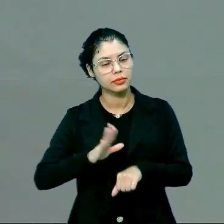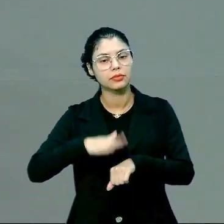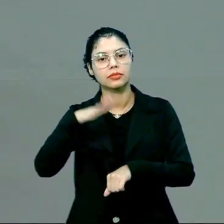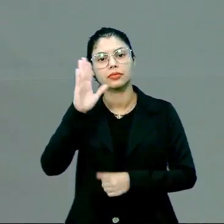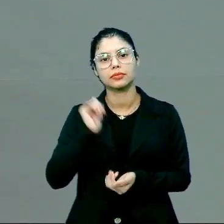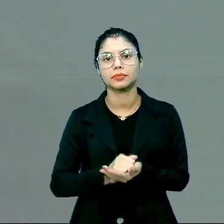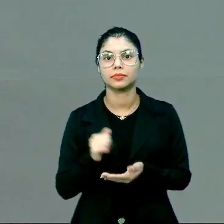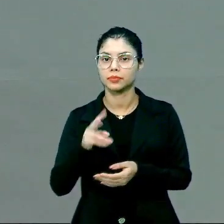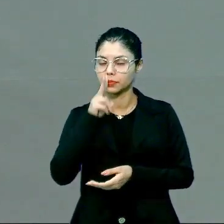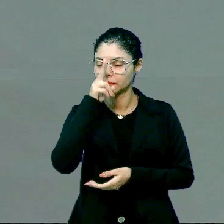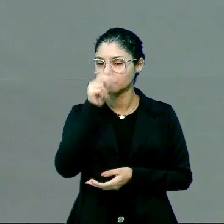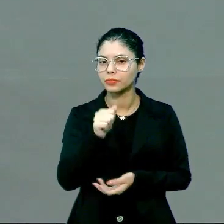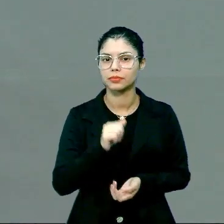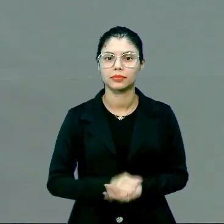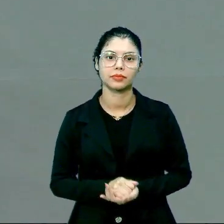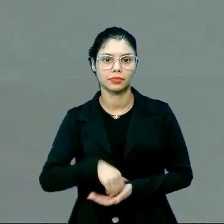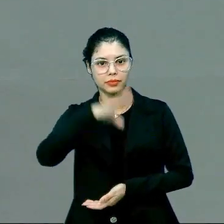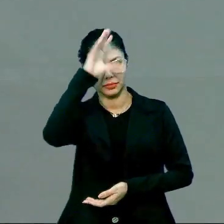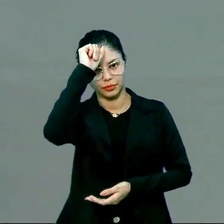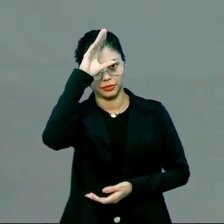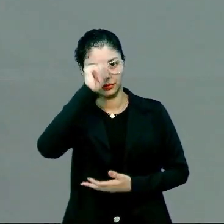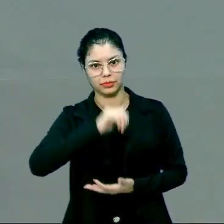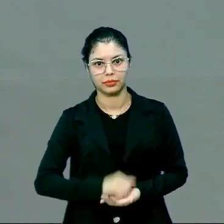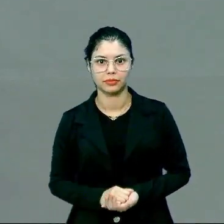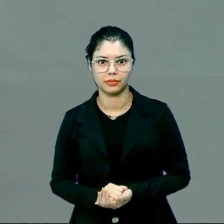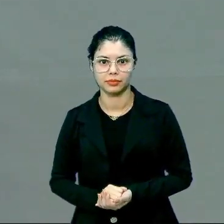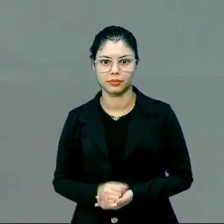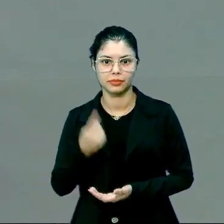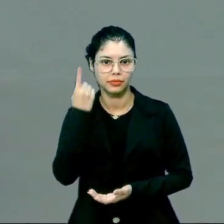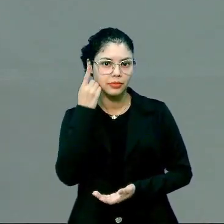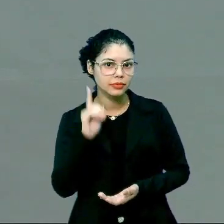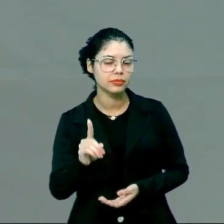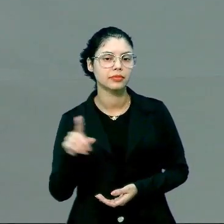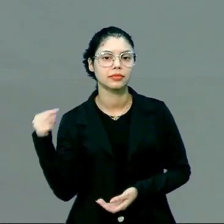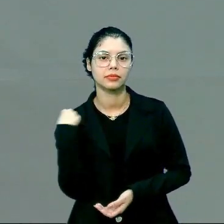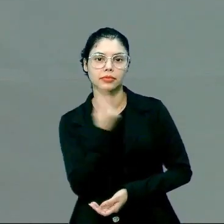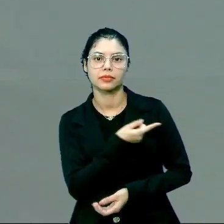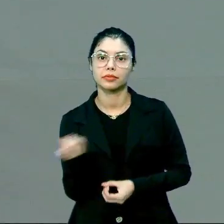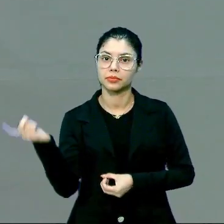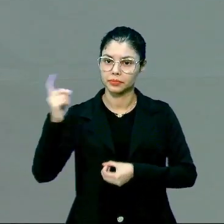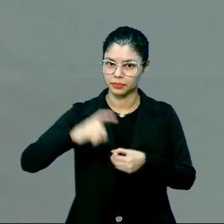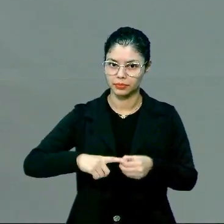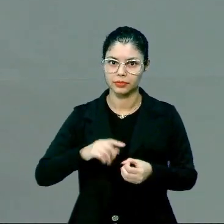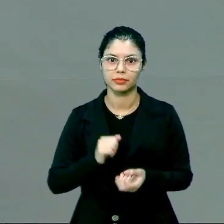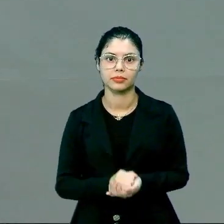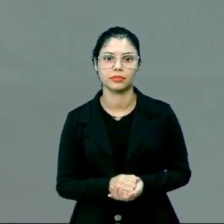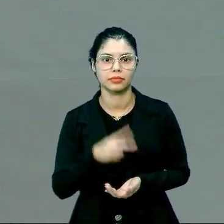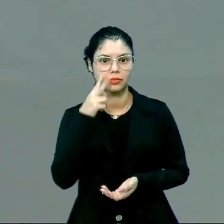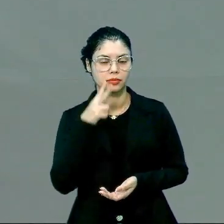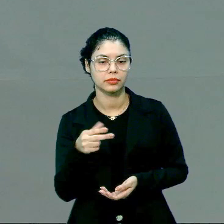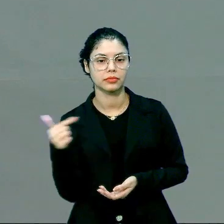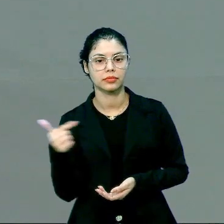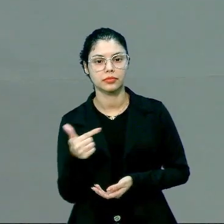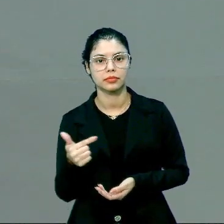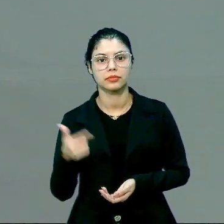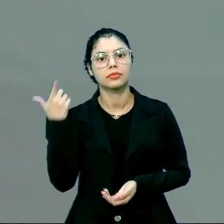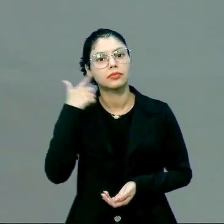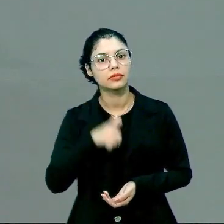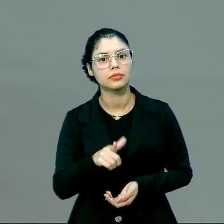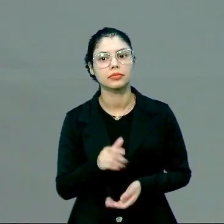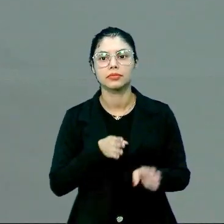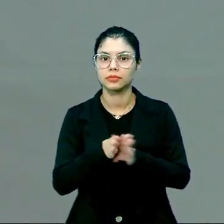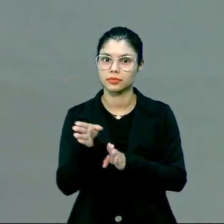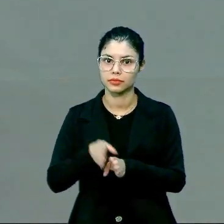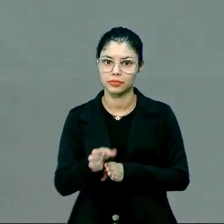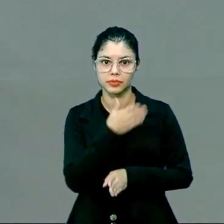mais fortalecer o nosso conhecimento, uma vez que quando a gente recorre, quando a gente vê uma segunda vez, a gente